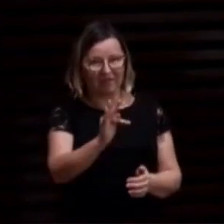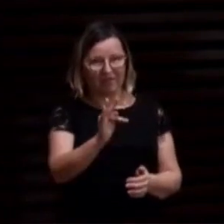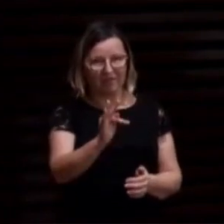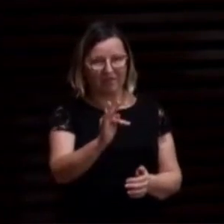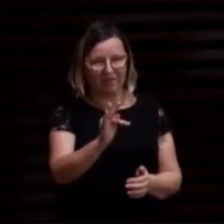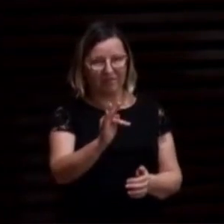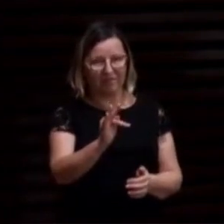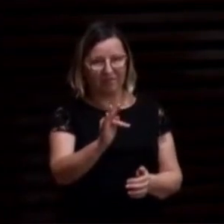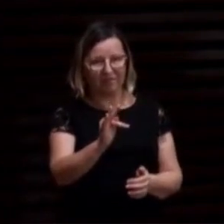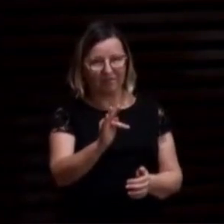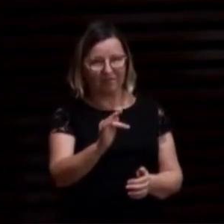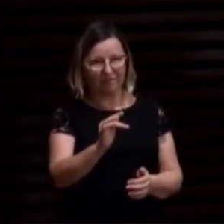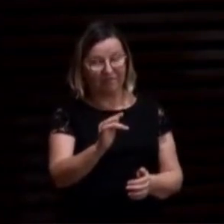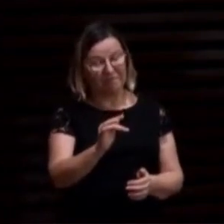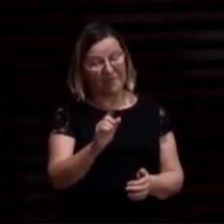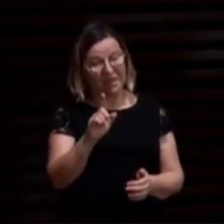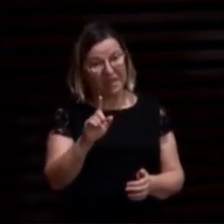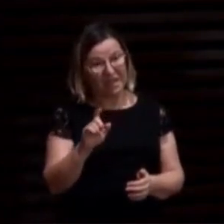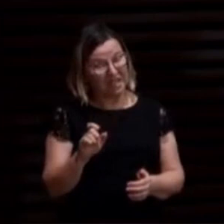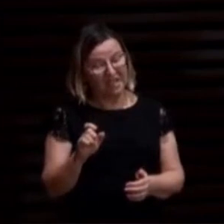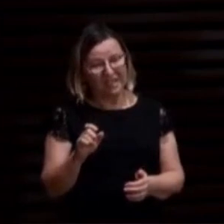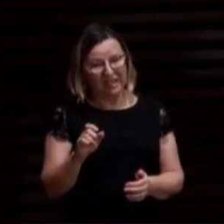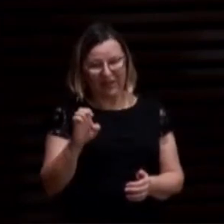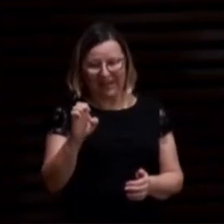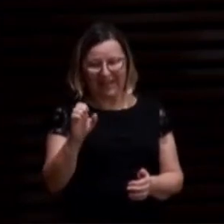fariseus, que eram os escribas e fariseus,